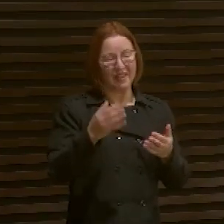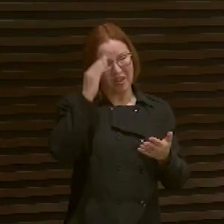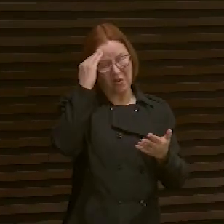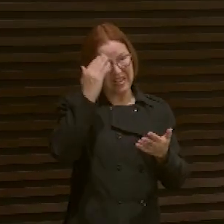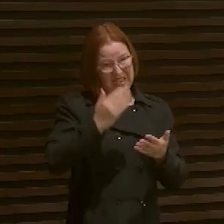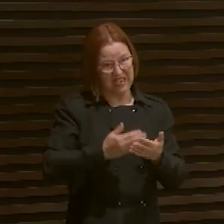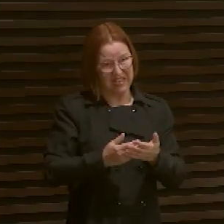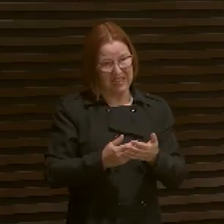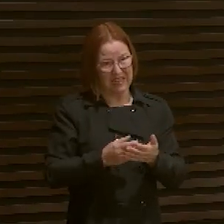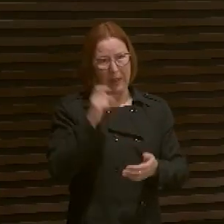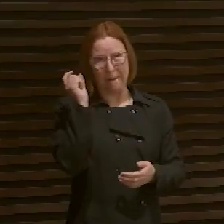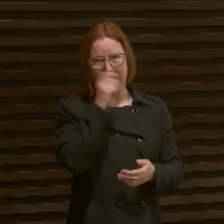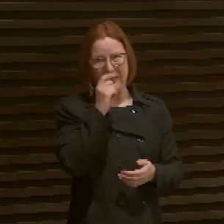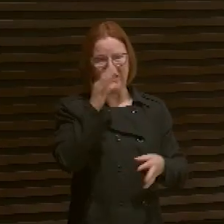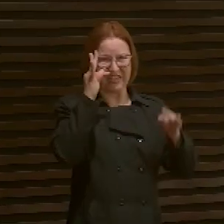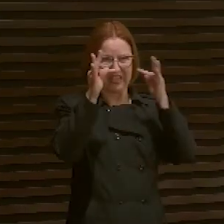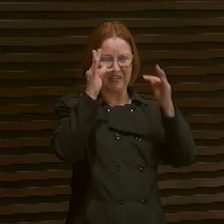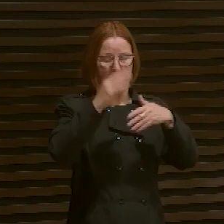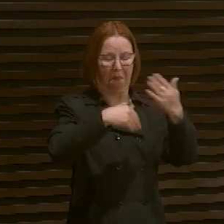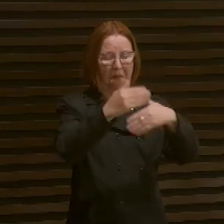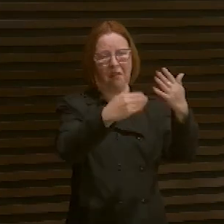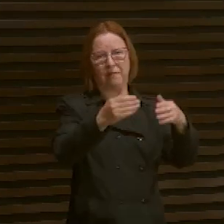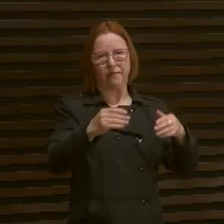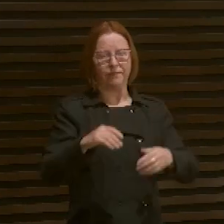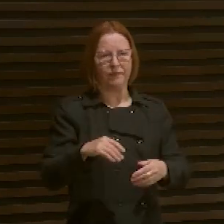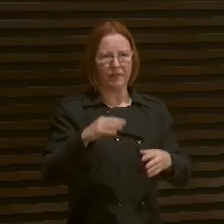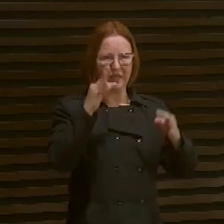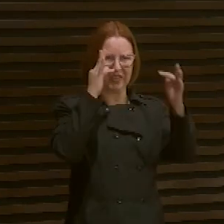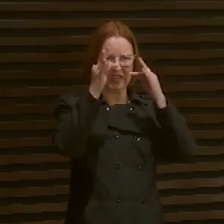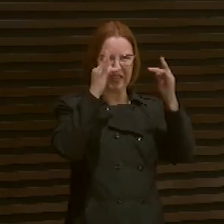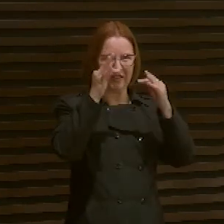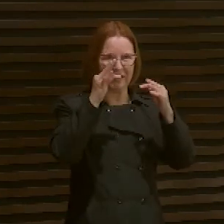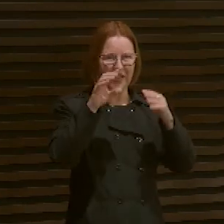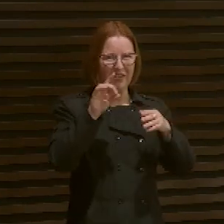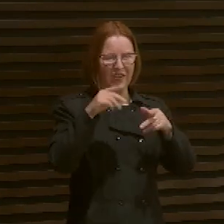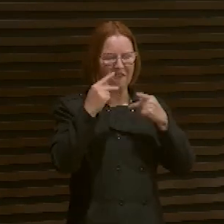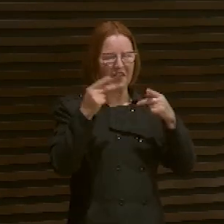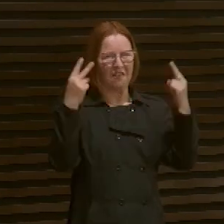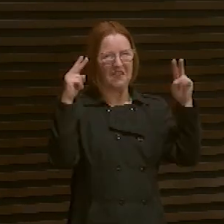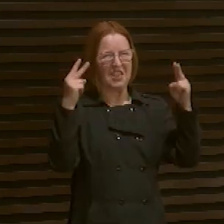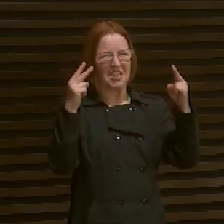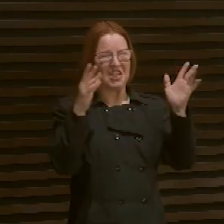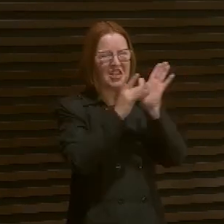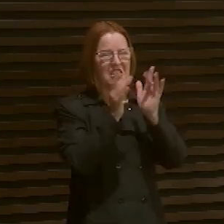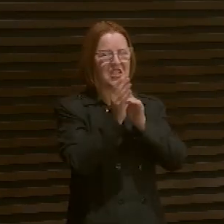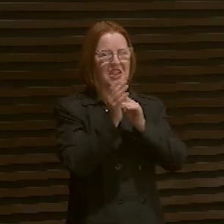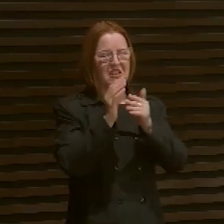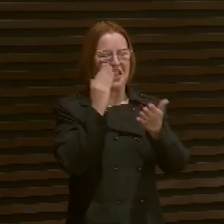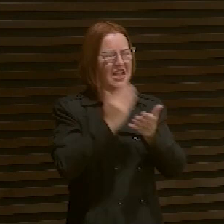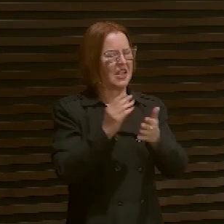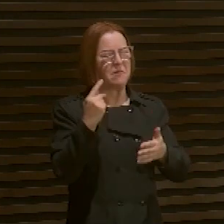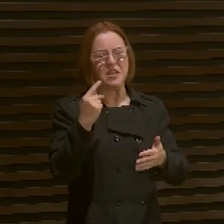mentira da teologia da prosperidade. Teologia triunfalista, que Jesus vai resolver todos os seus problemas. É mentira.